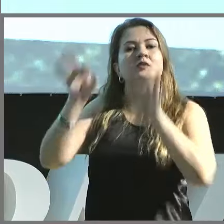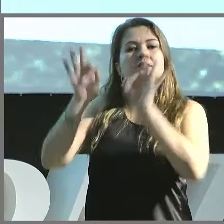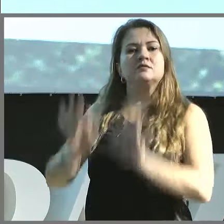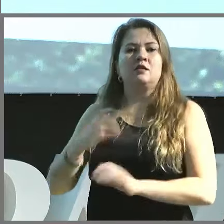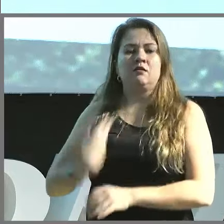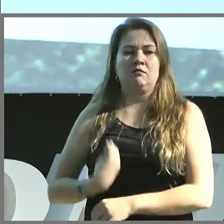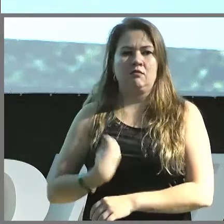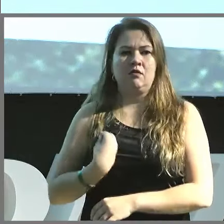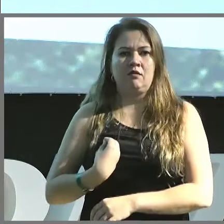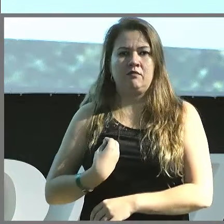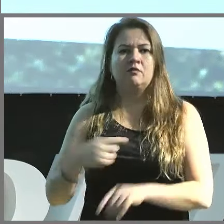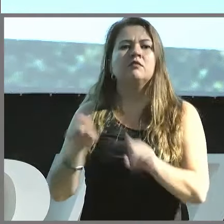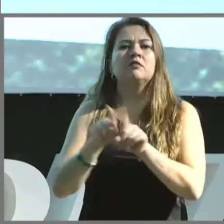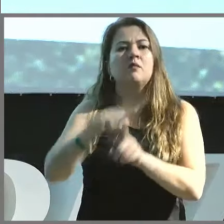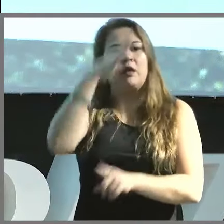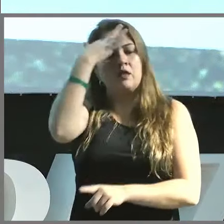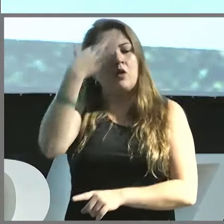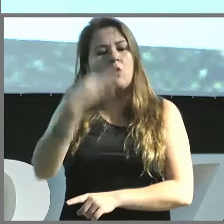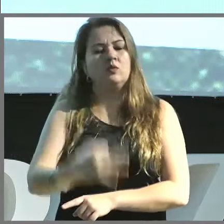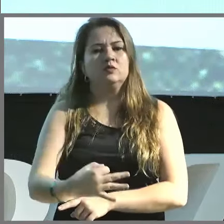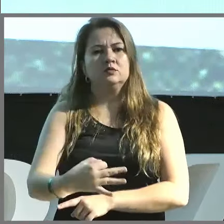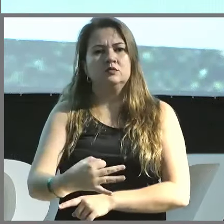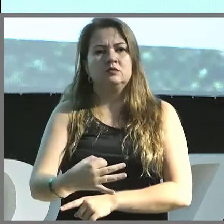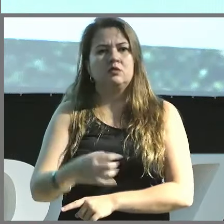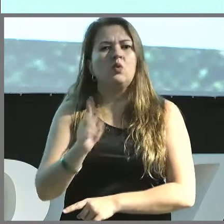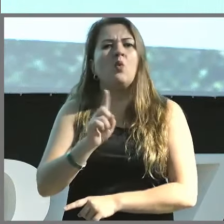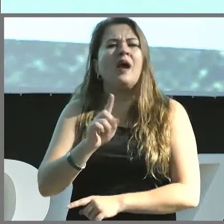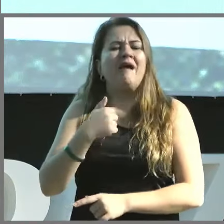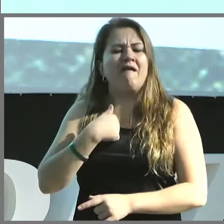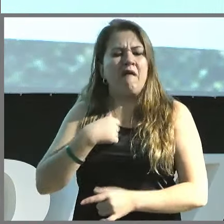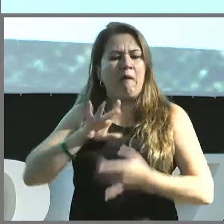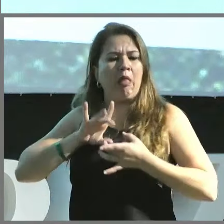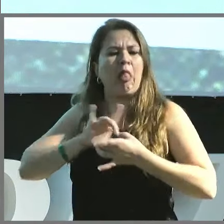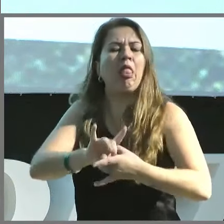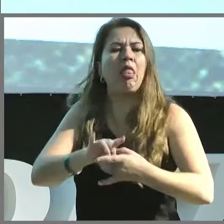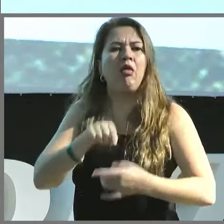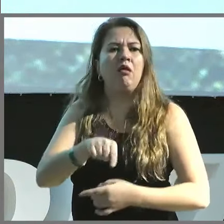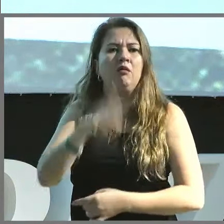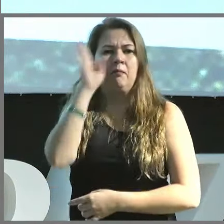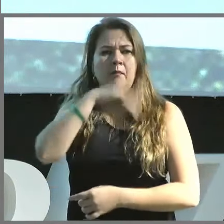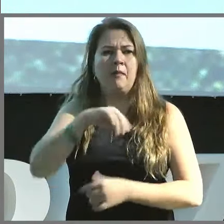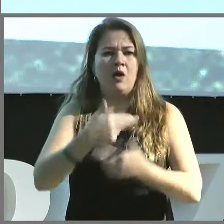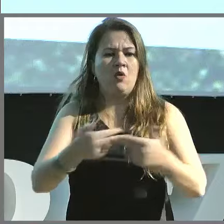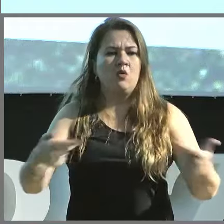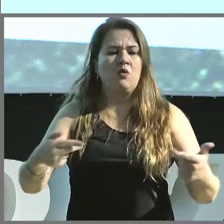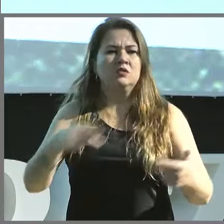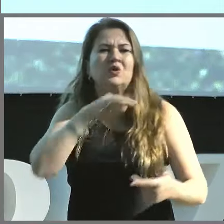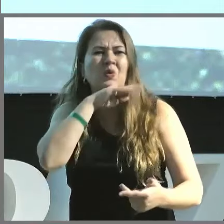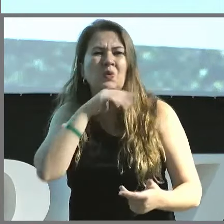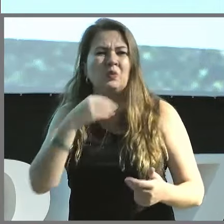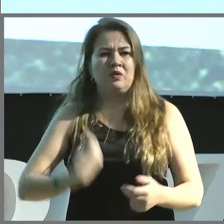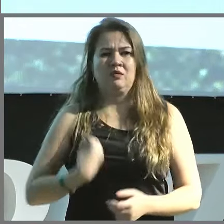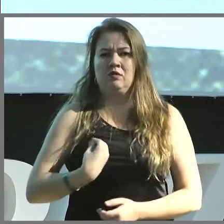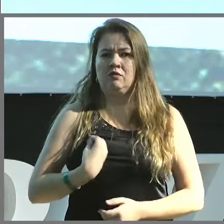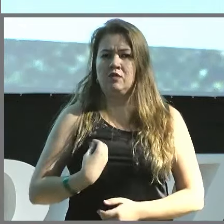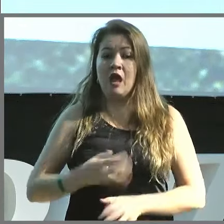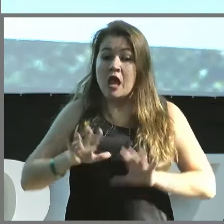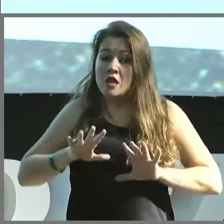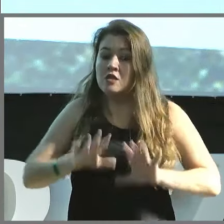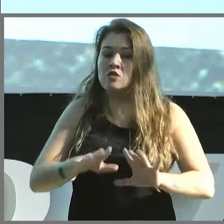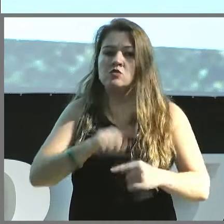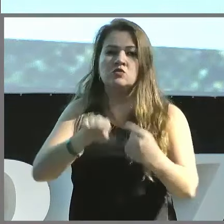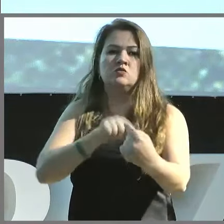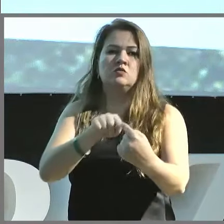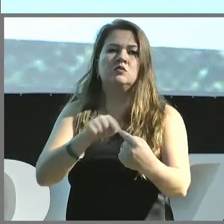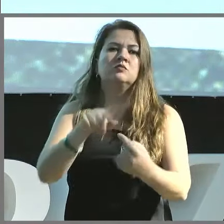sem consciência, boba, cúmplice do mal. Essa é a proposição que o Espiritismo nos enseja a